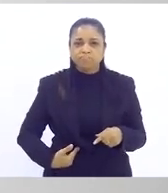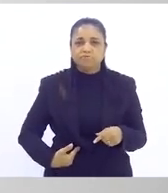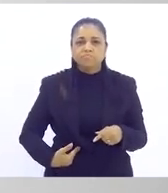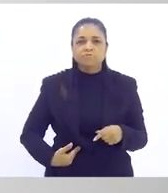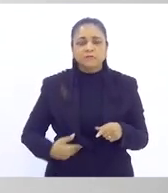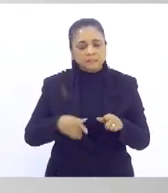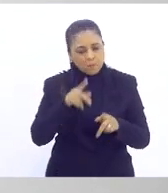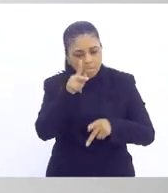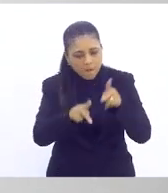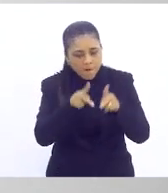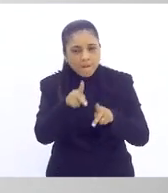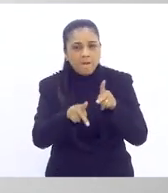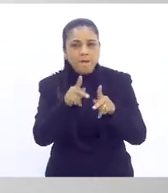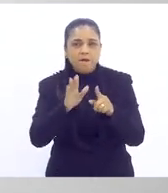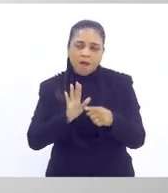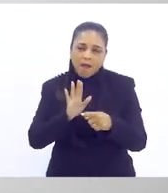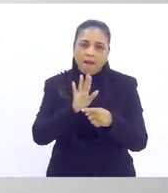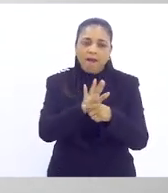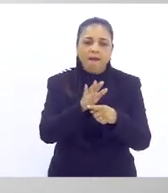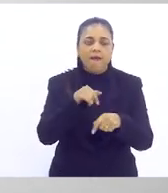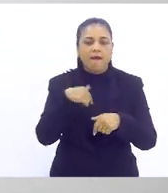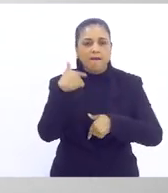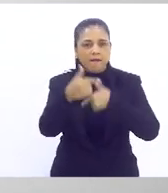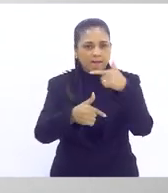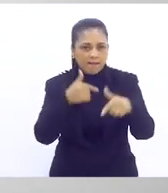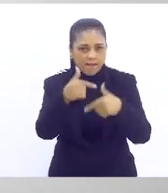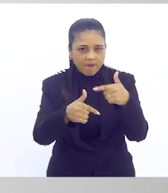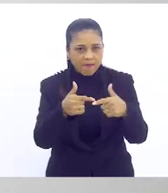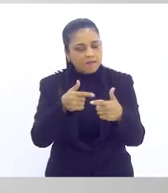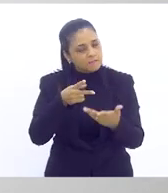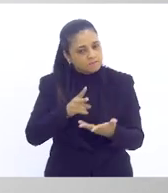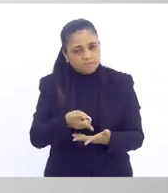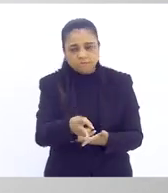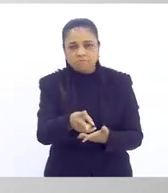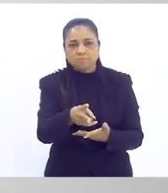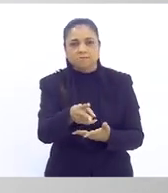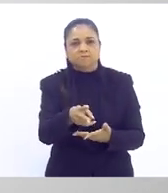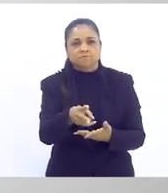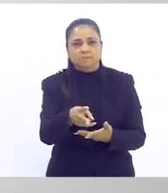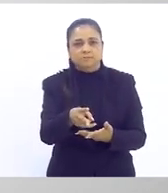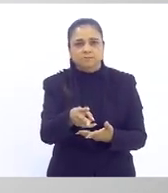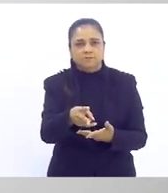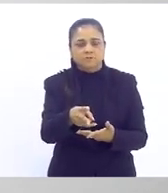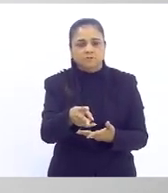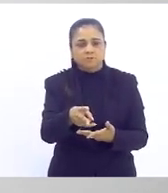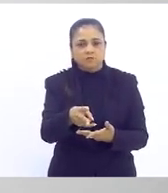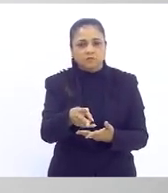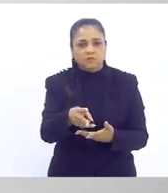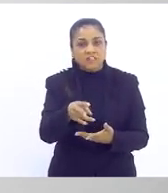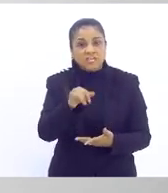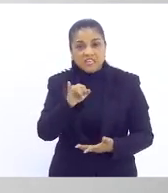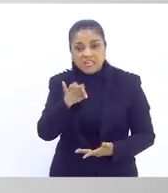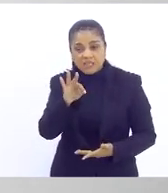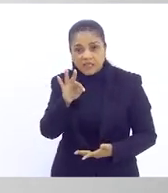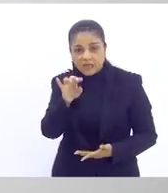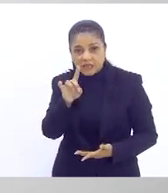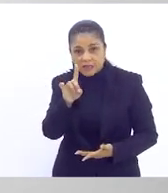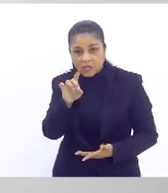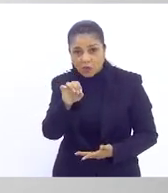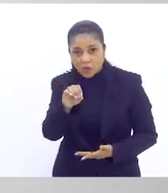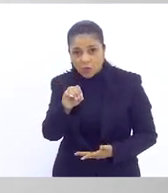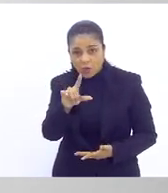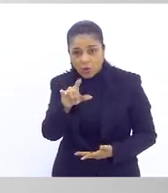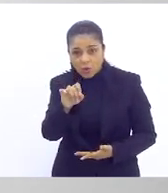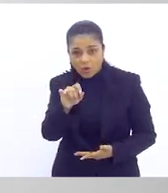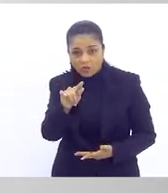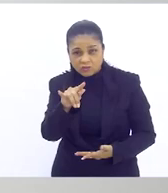bem ser vir o público é um outro desafio permanente e ideológico e ideológico minhas companheiros as